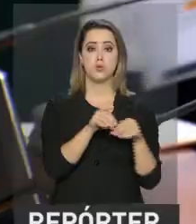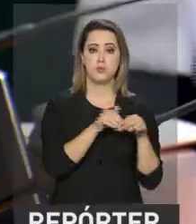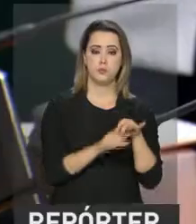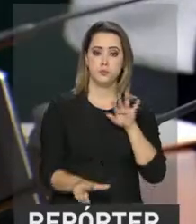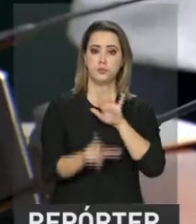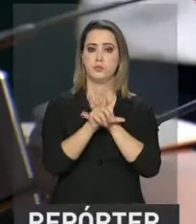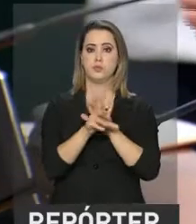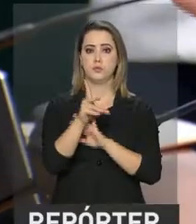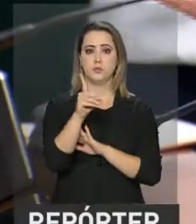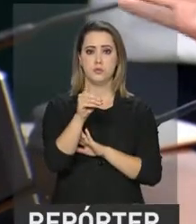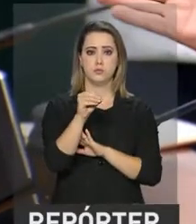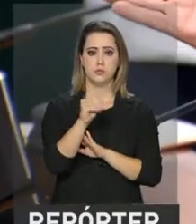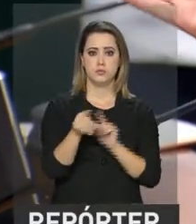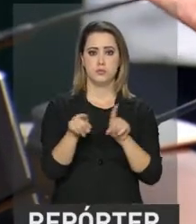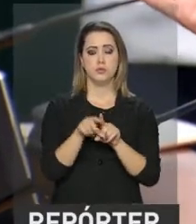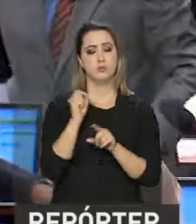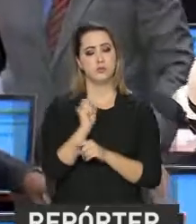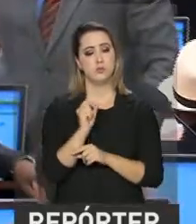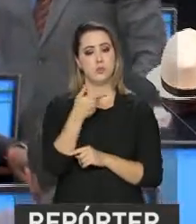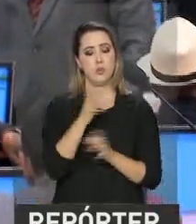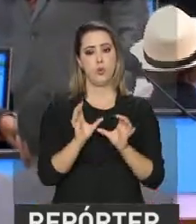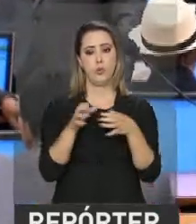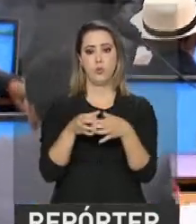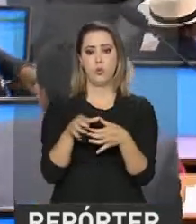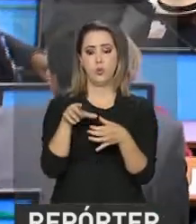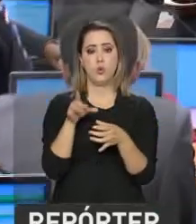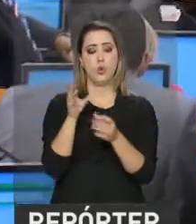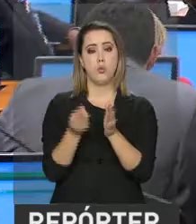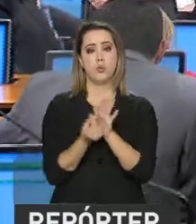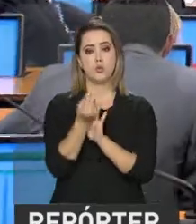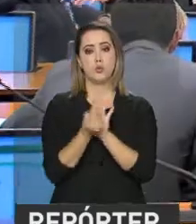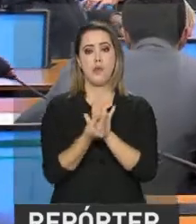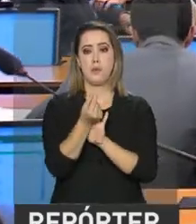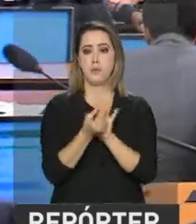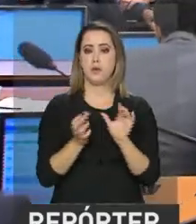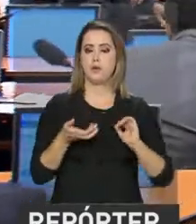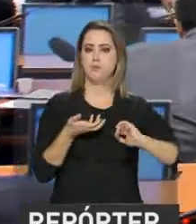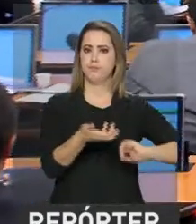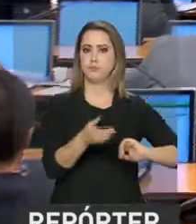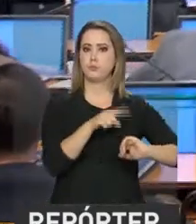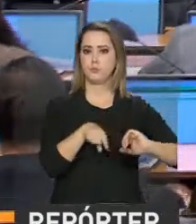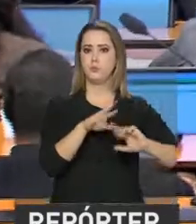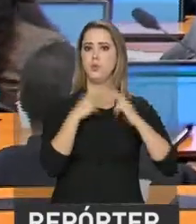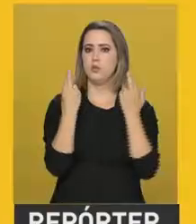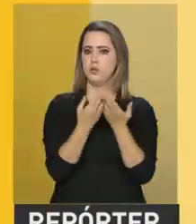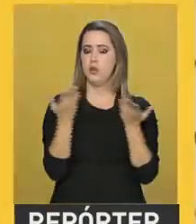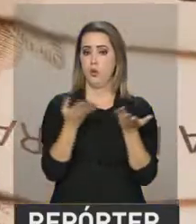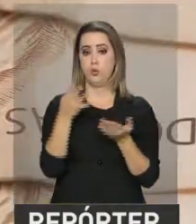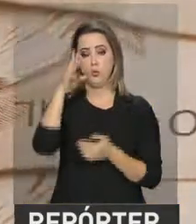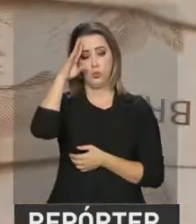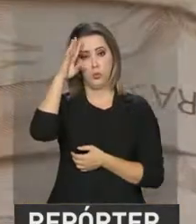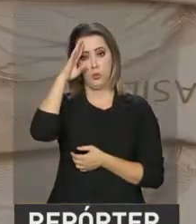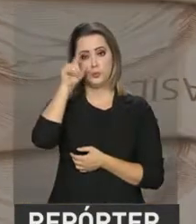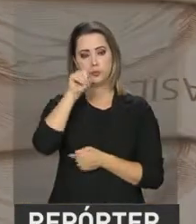diretrizes orçamentárias de 2018 à comissão mista de orçamento do congresso se reuniu nesta quarta-feira para